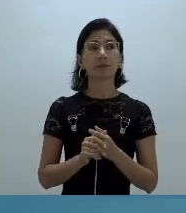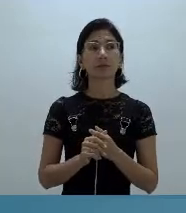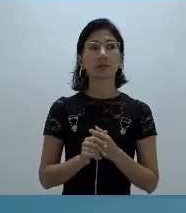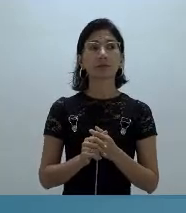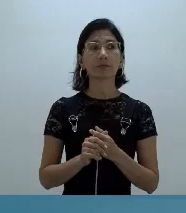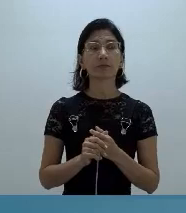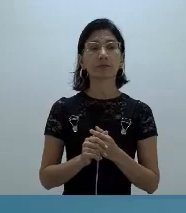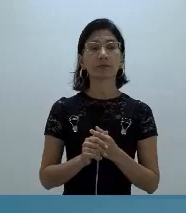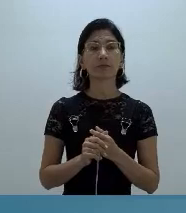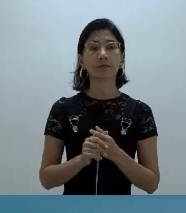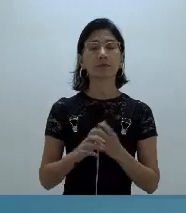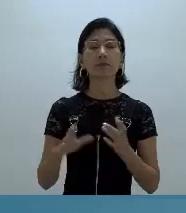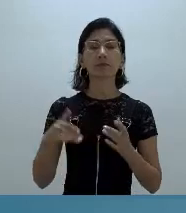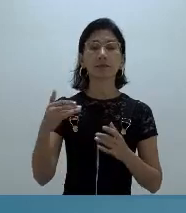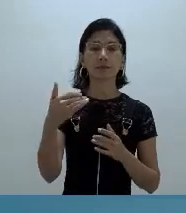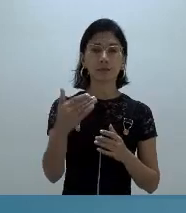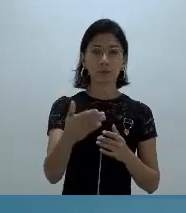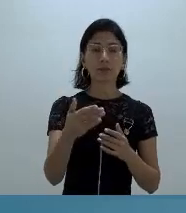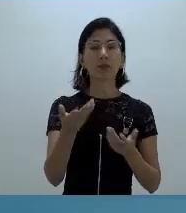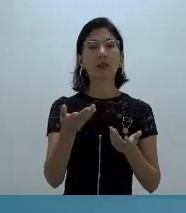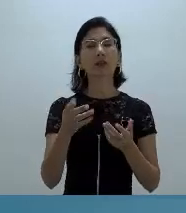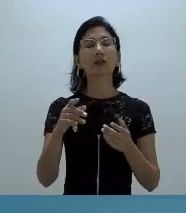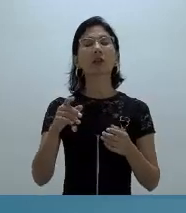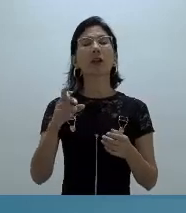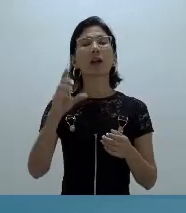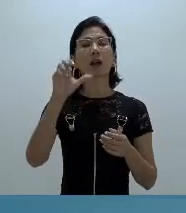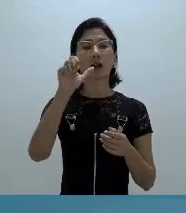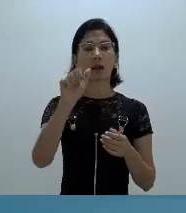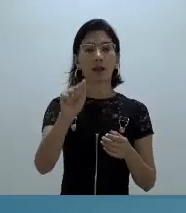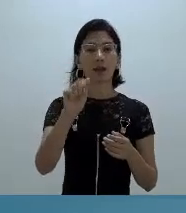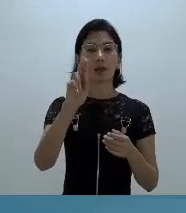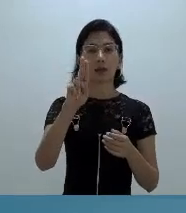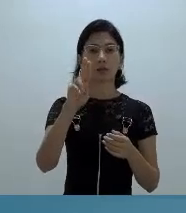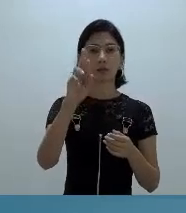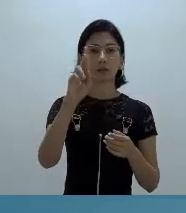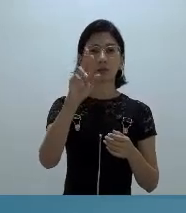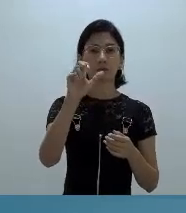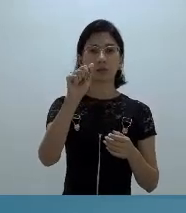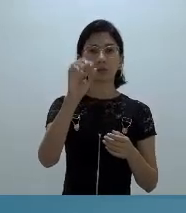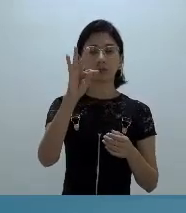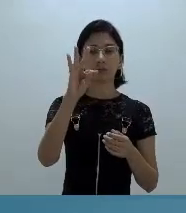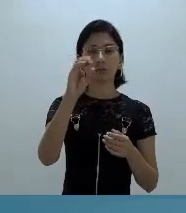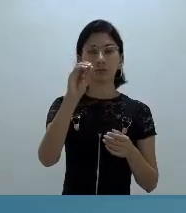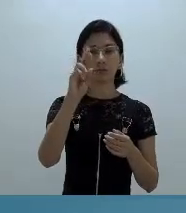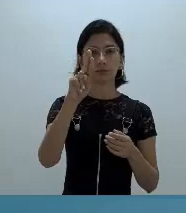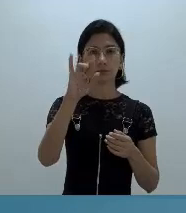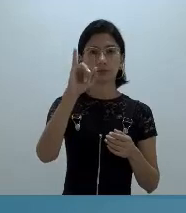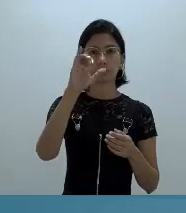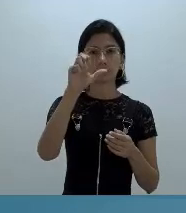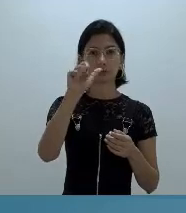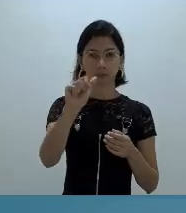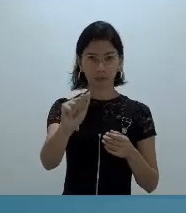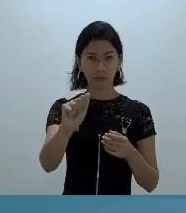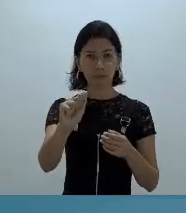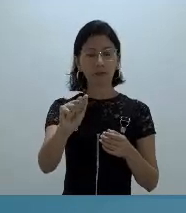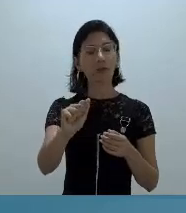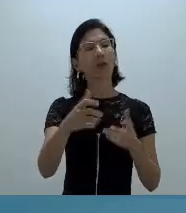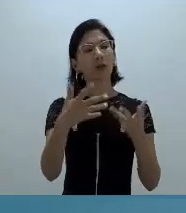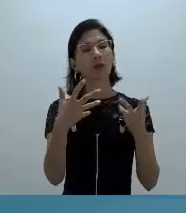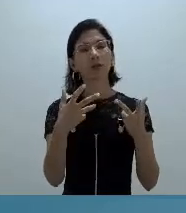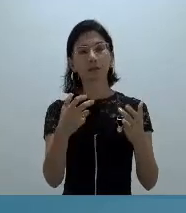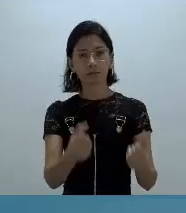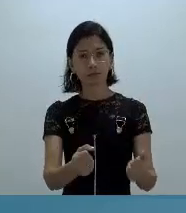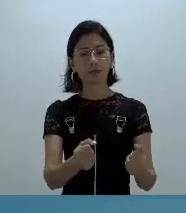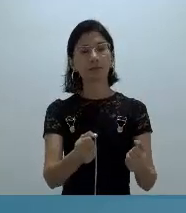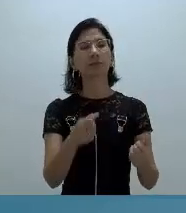os pedidos alternativos que se excluíram. Ela entendeu que havia excesso de execução e